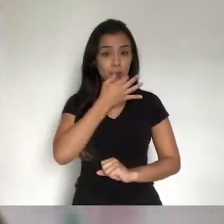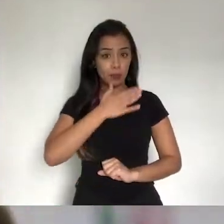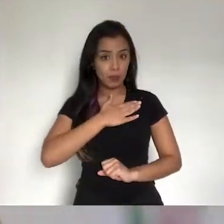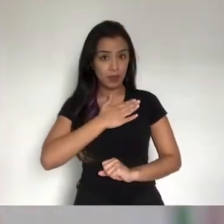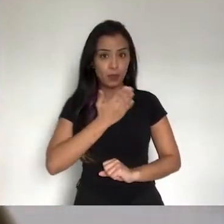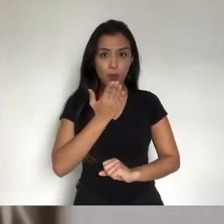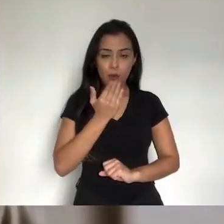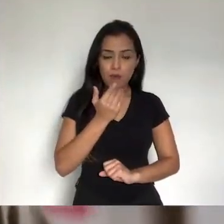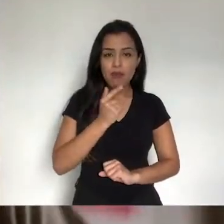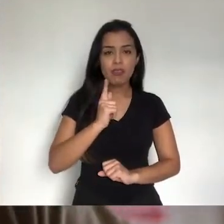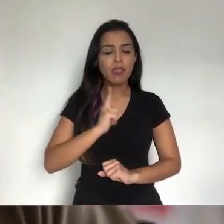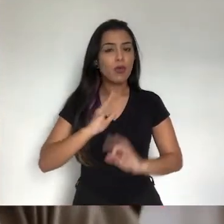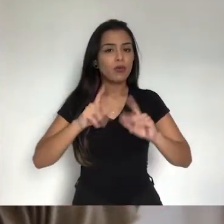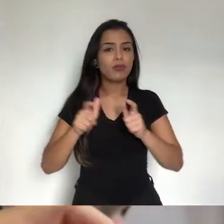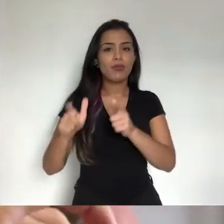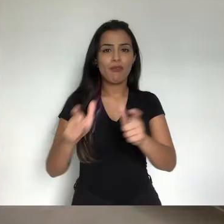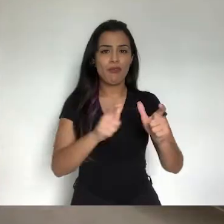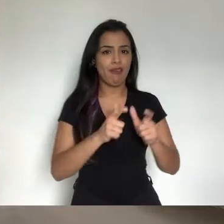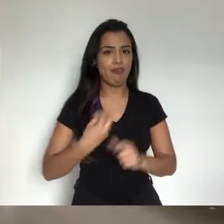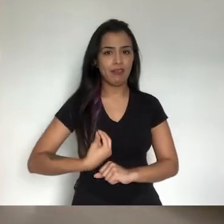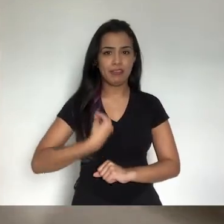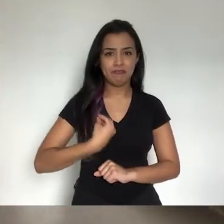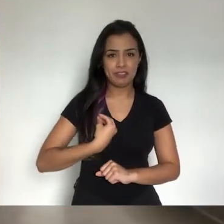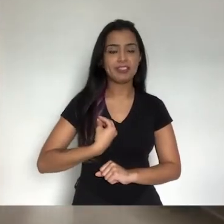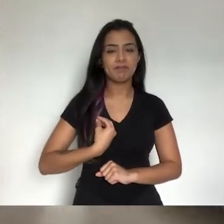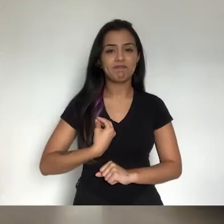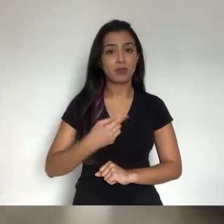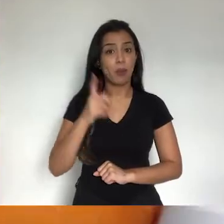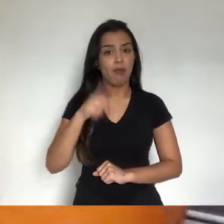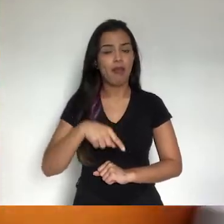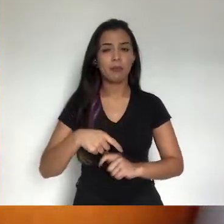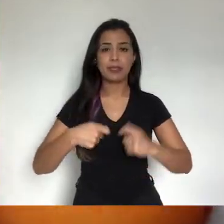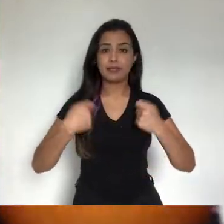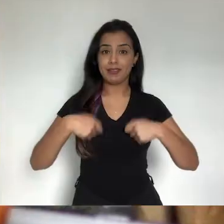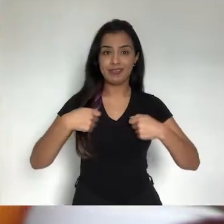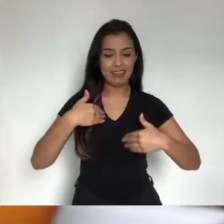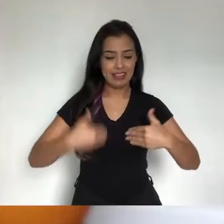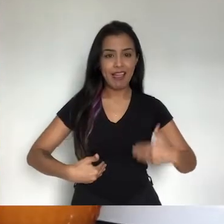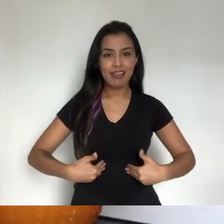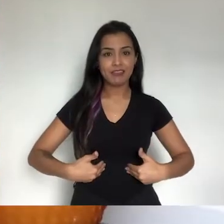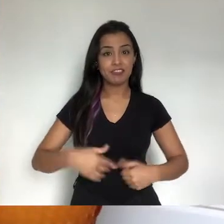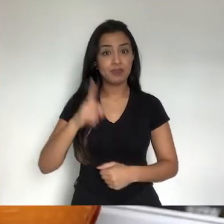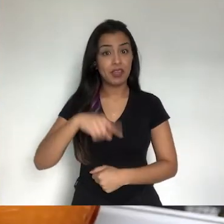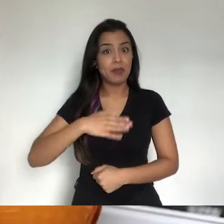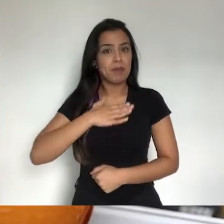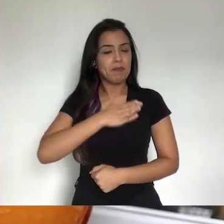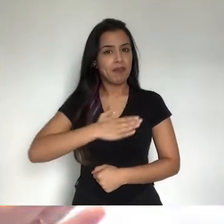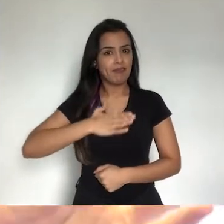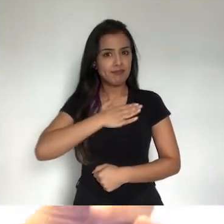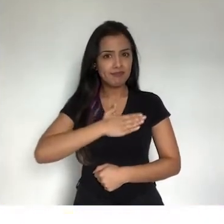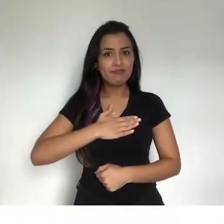acho que a comida, ela permeia todas as áreas da nossa vida. Ela é uma necessidade, ela é um prazer, ela